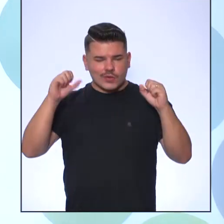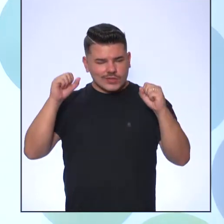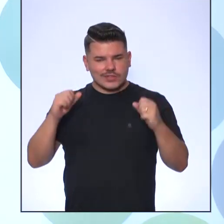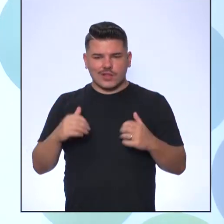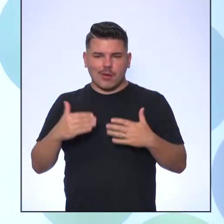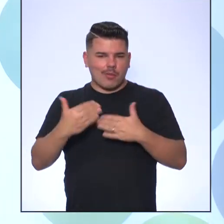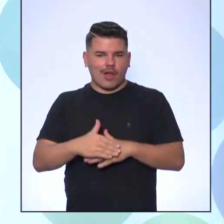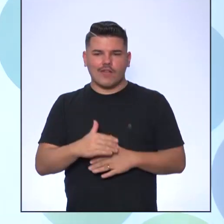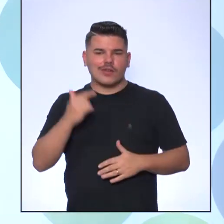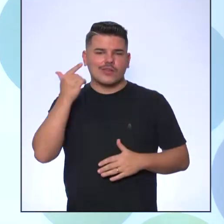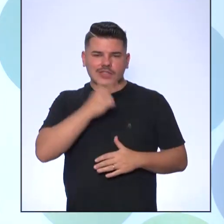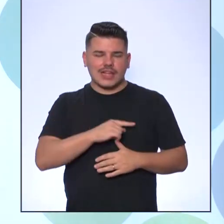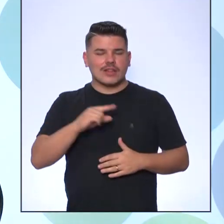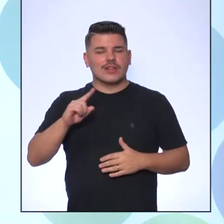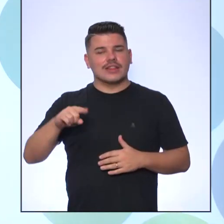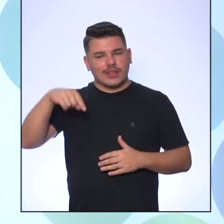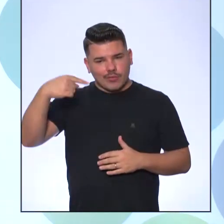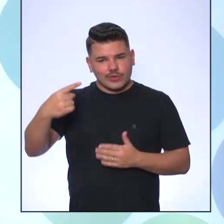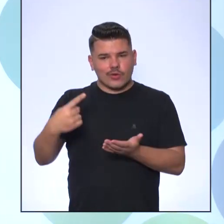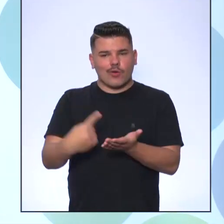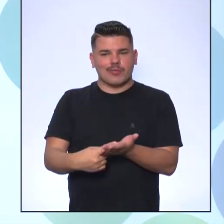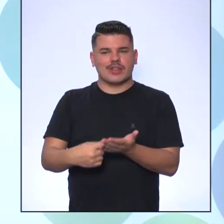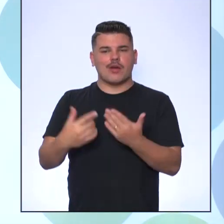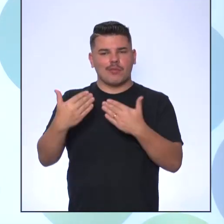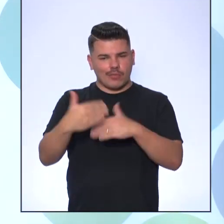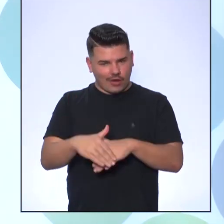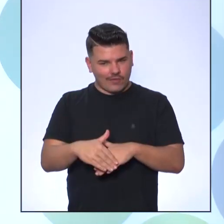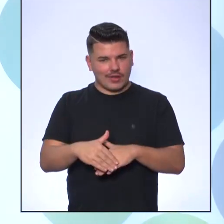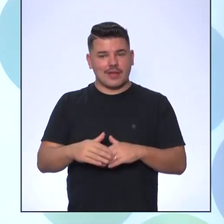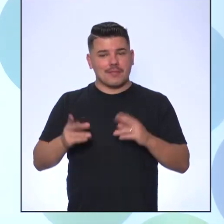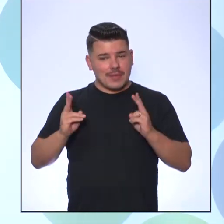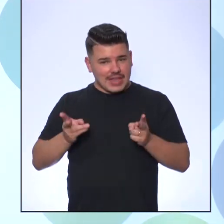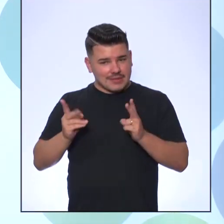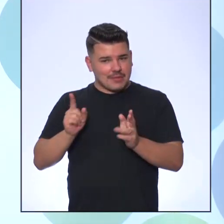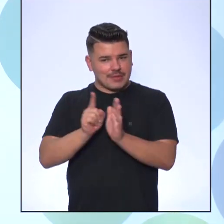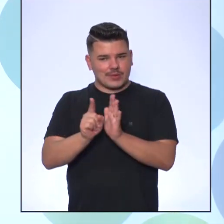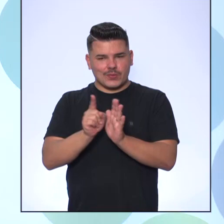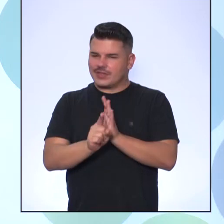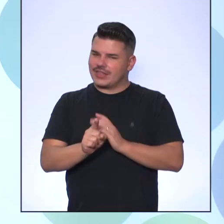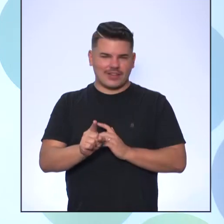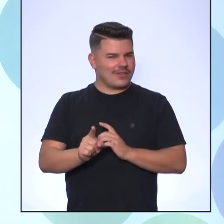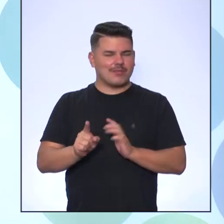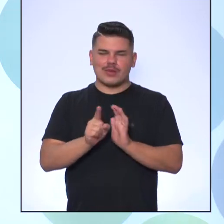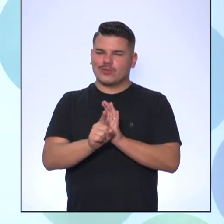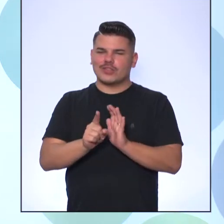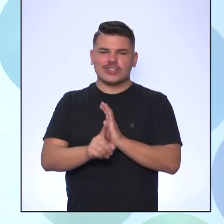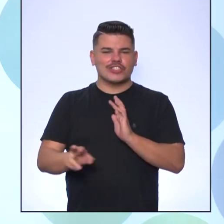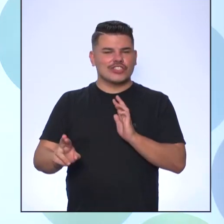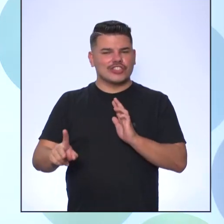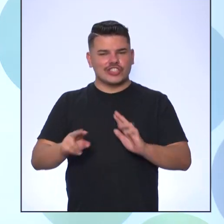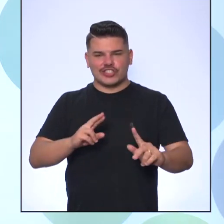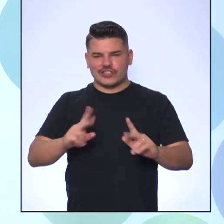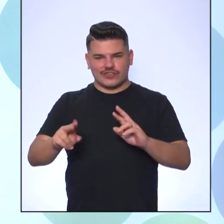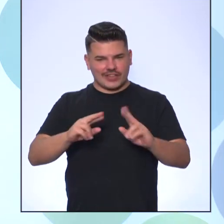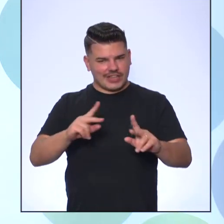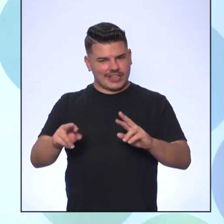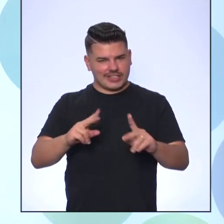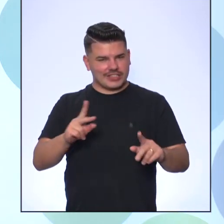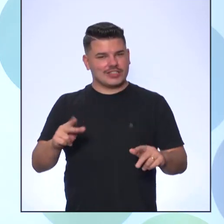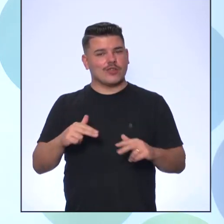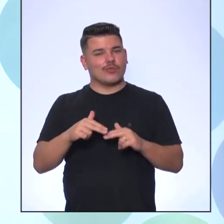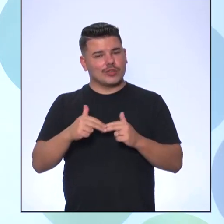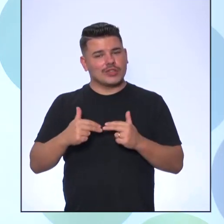marcada regionalmente uma segunda edição, e aí, obviamente, não com as mesmas questões, e destaca-se que o processo utilizado, né,